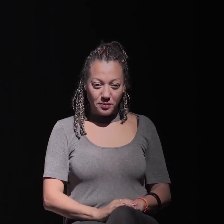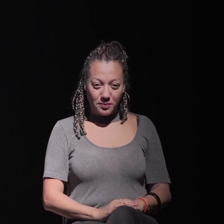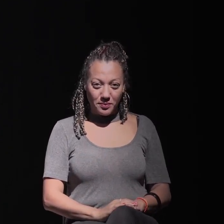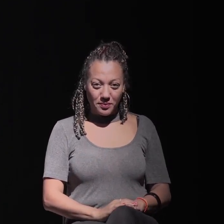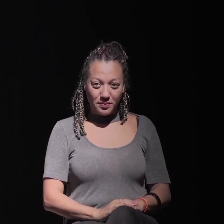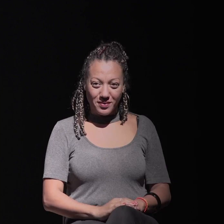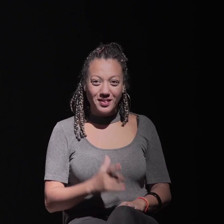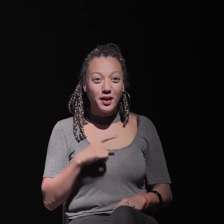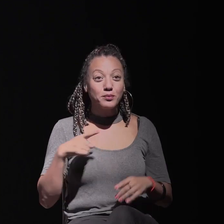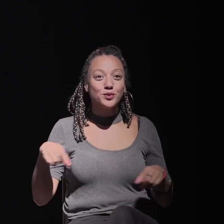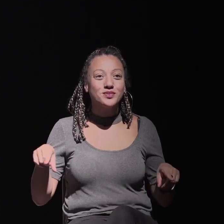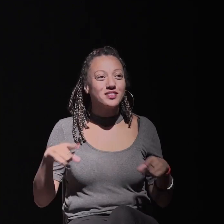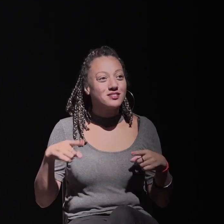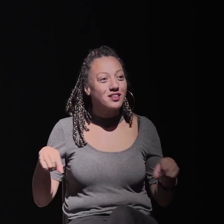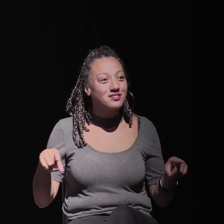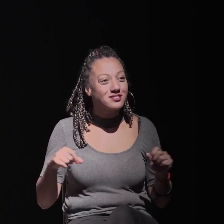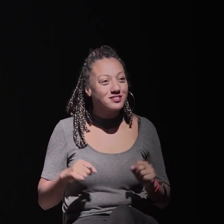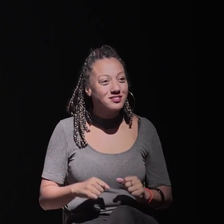Rola aquela música.